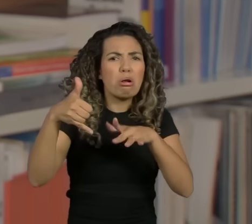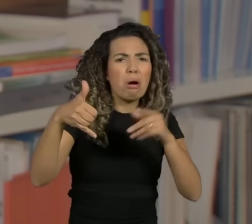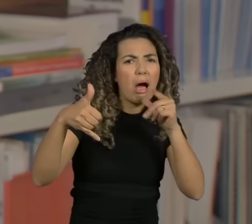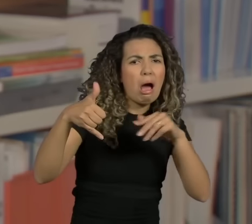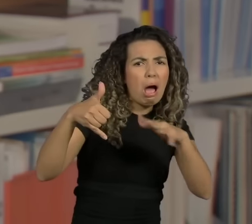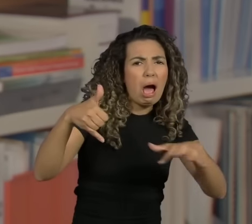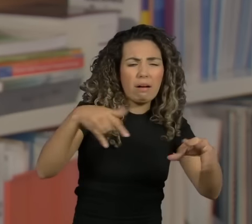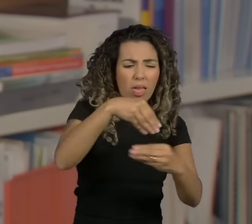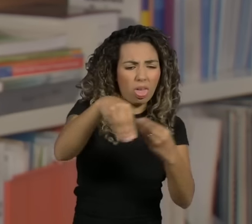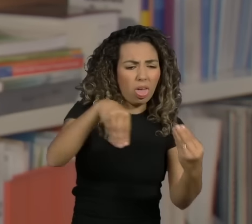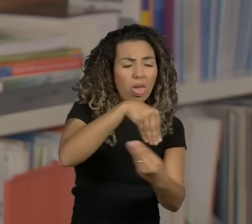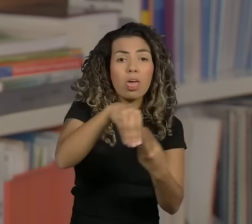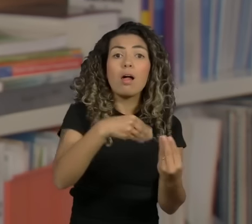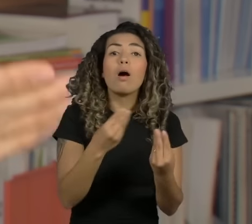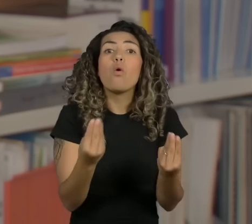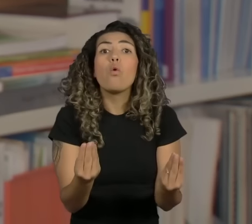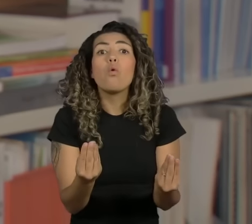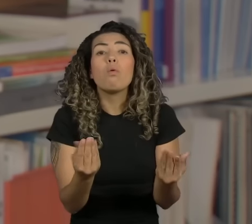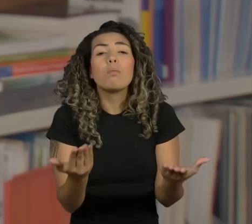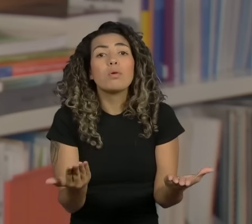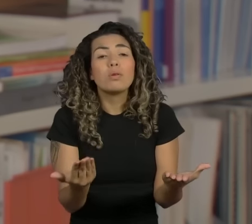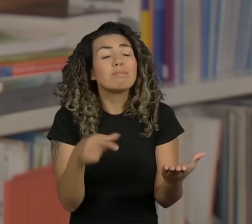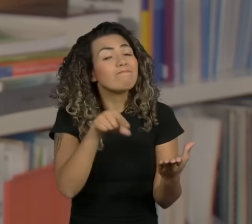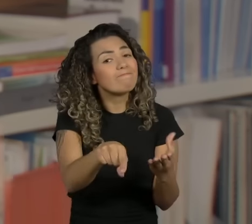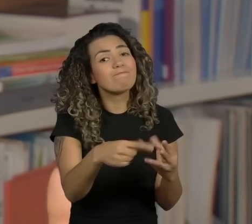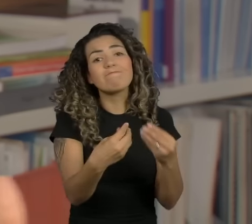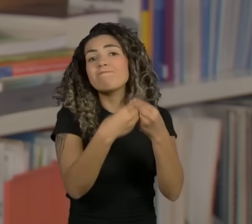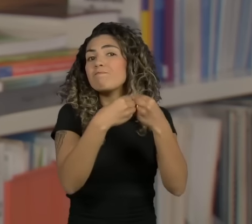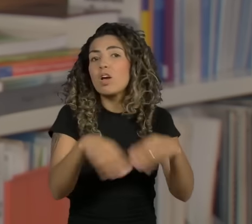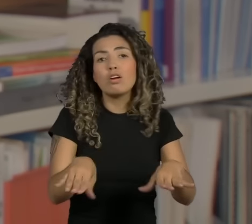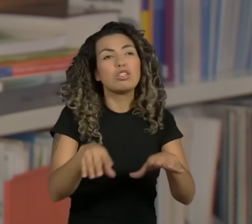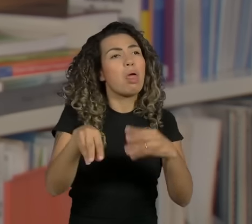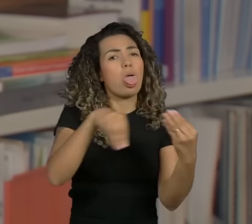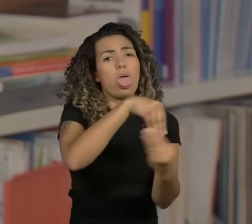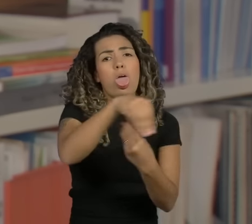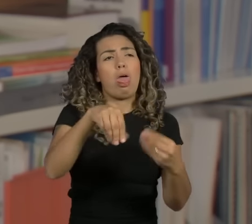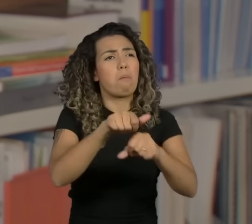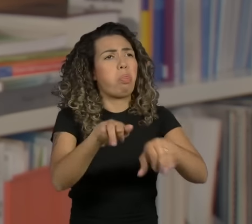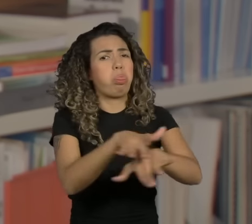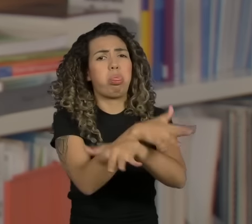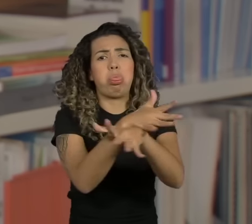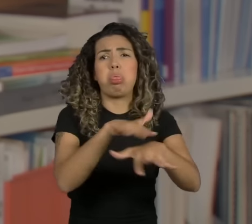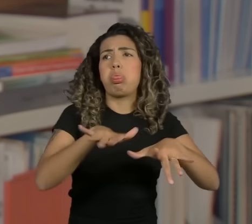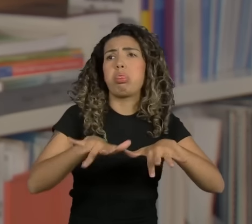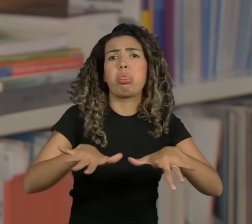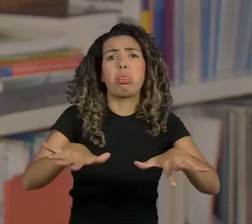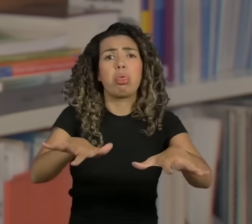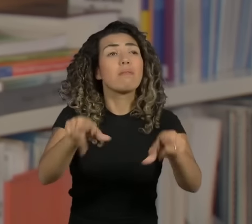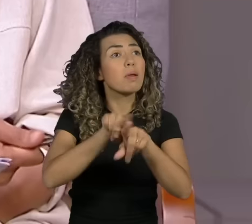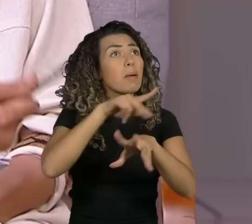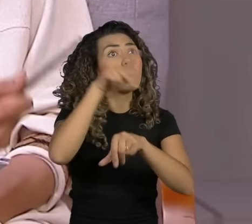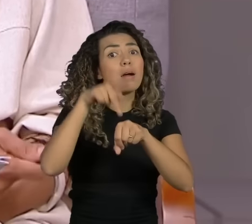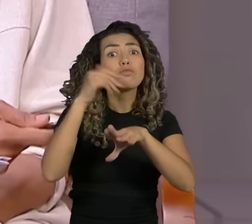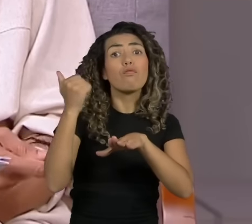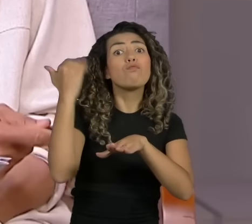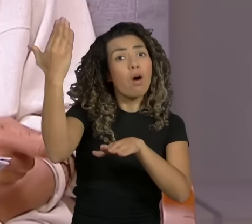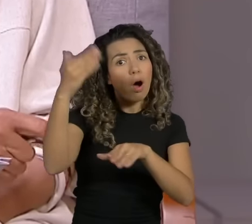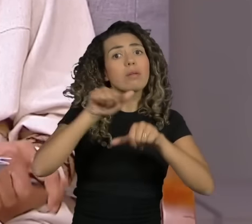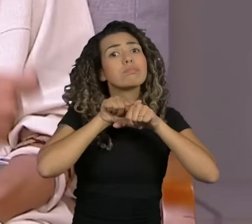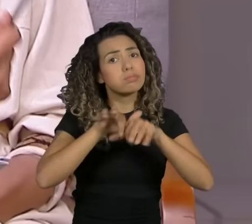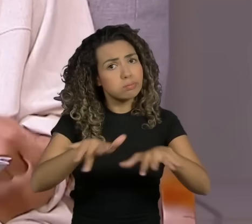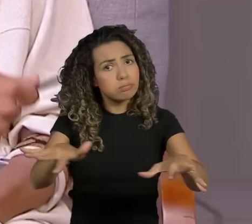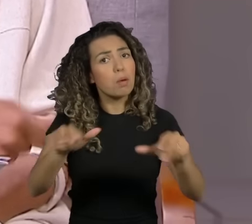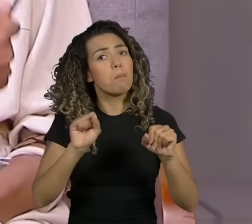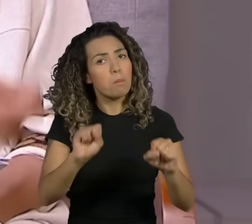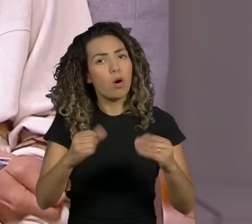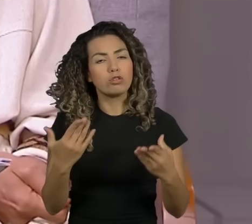dificuldades, né, e vai fazer com que esse óleo se alastre, inclusive para outros países, potencialmente. A ministra do